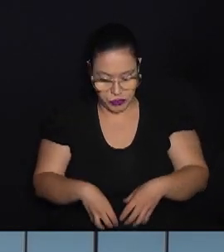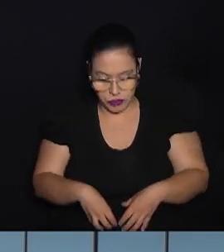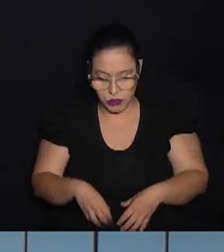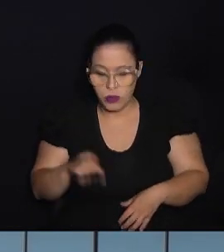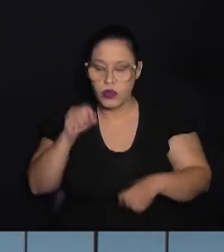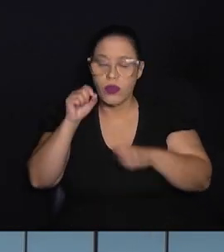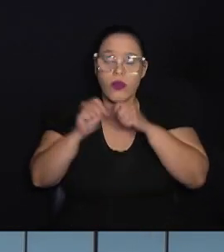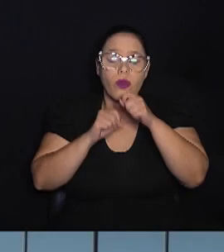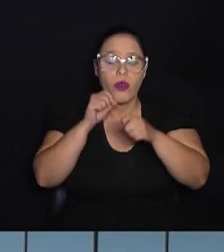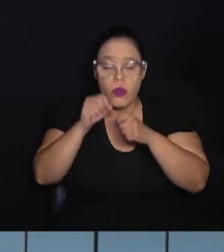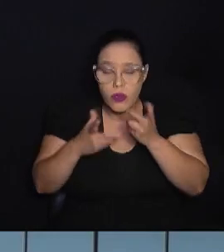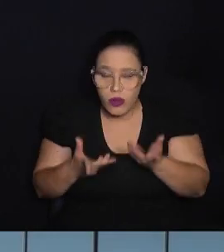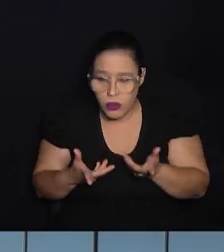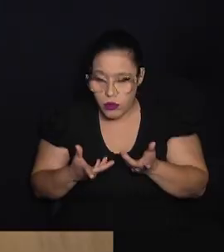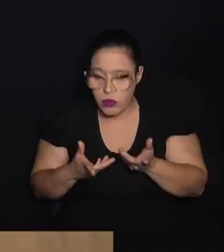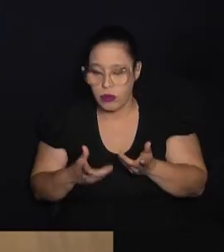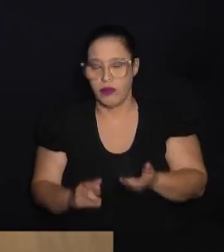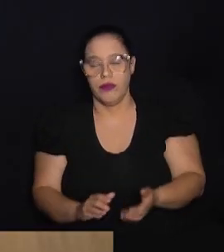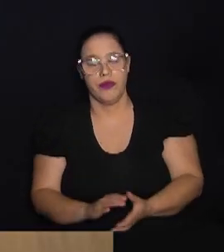funciona, né?